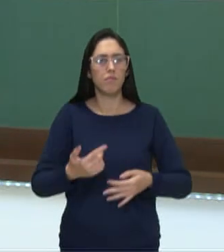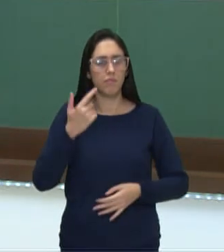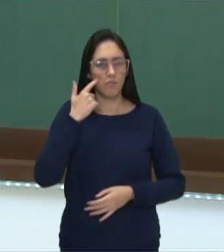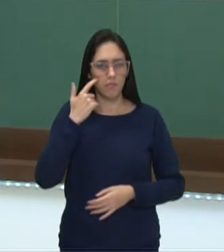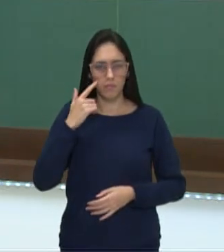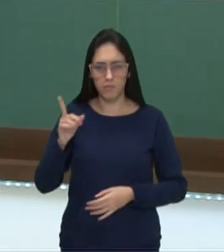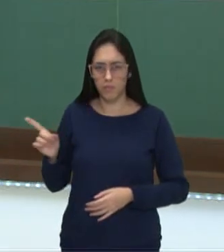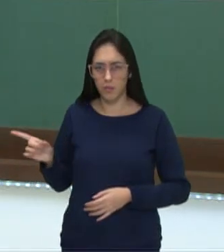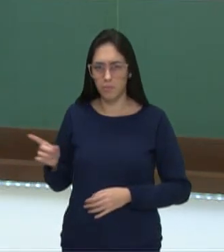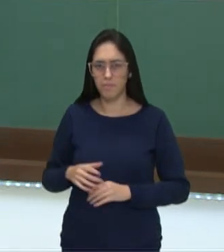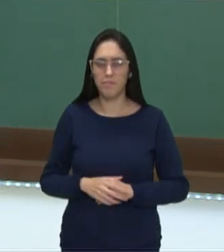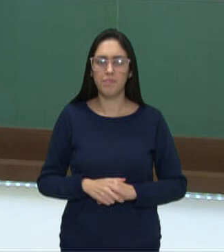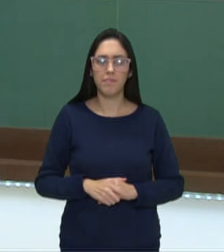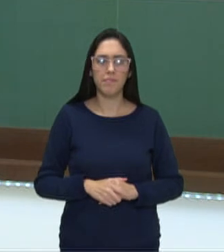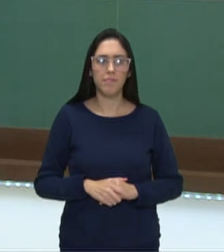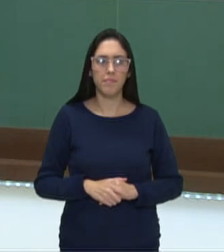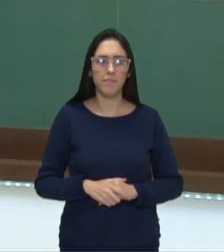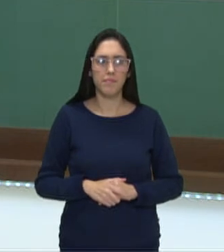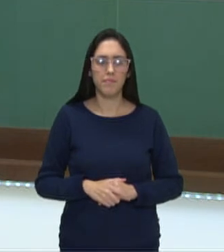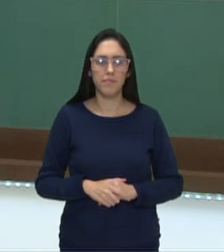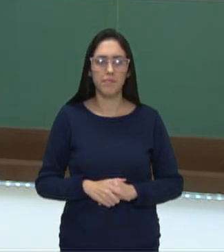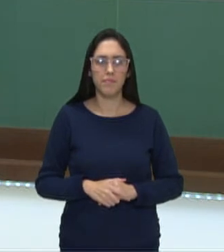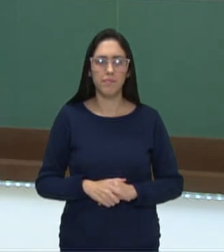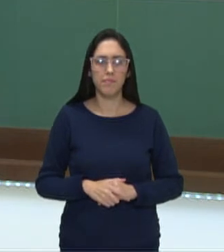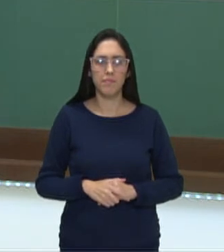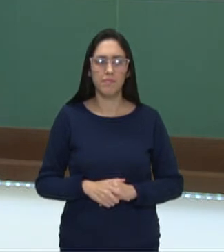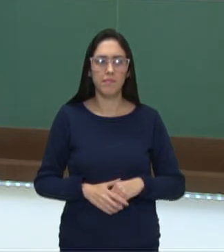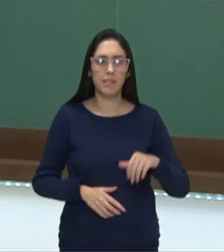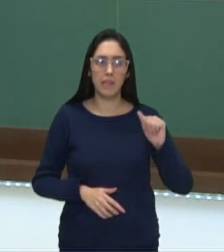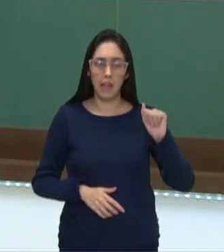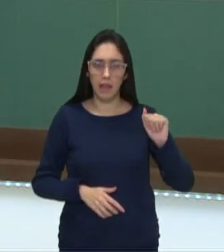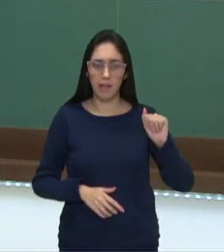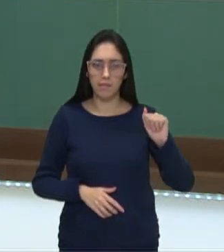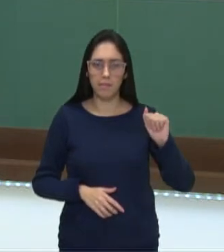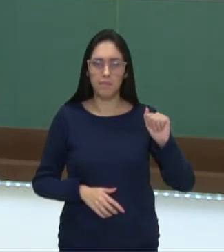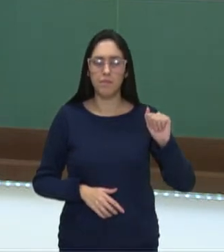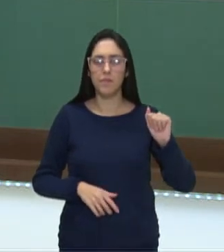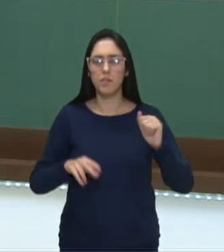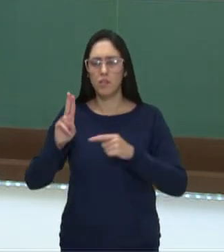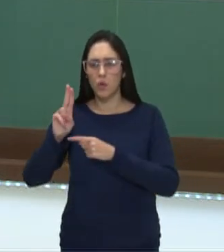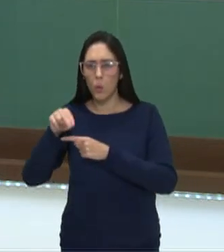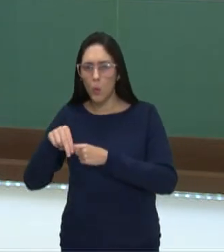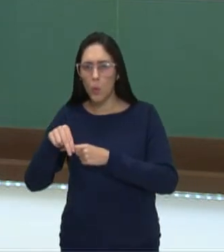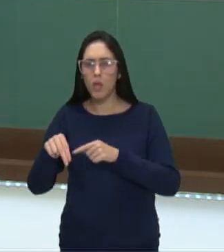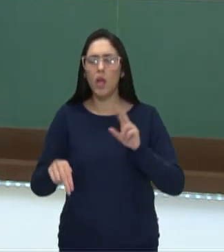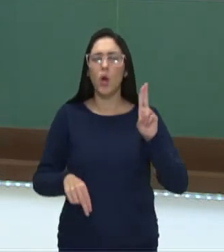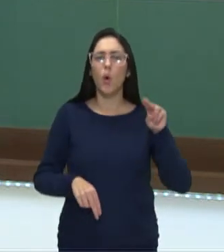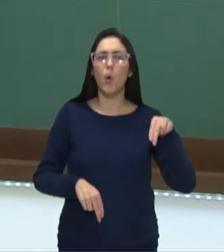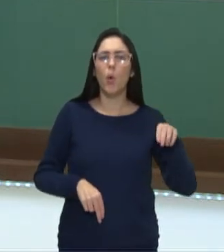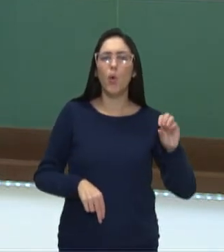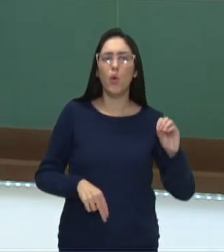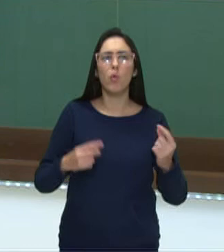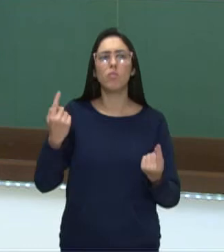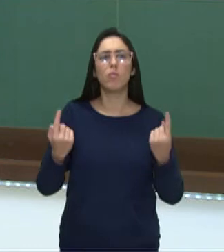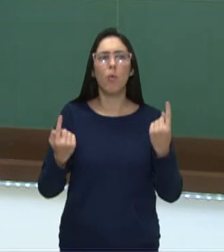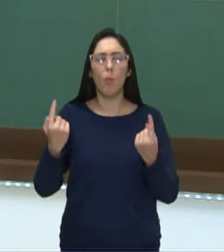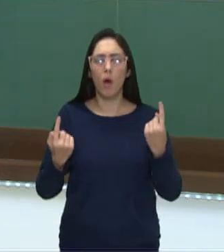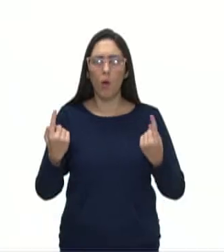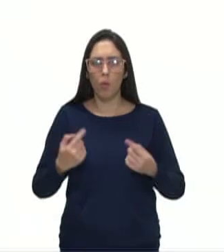aqui a resposta. Buscamos un o uno, será, né? Libro, pero no vimos